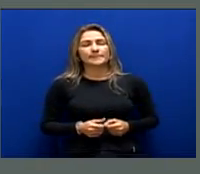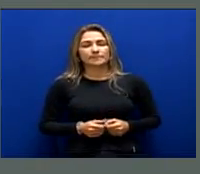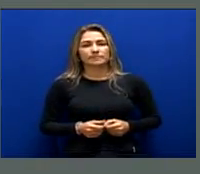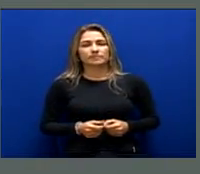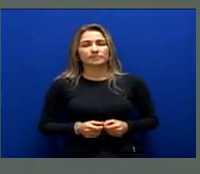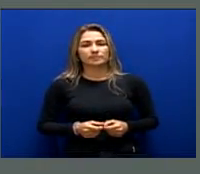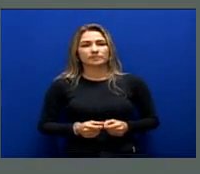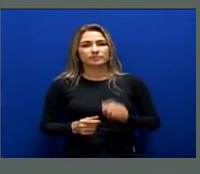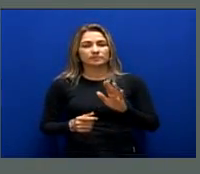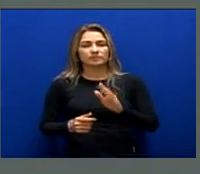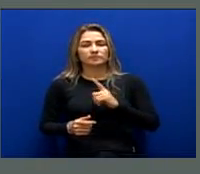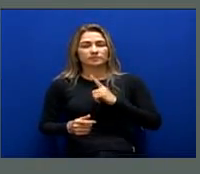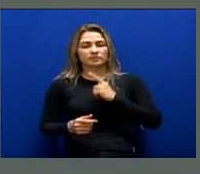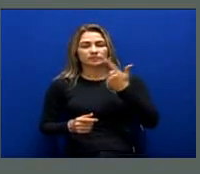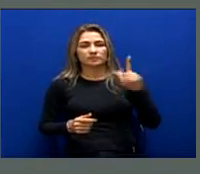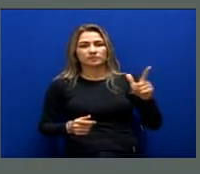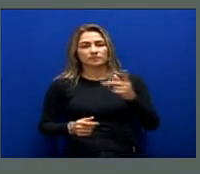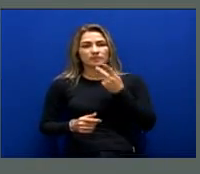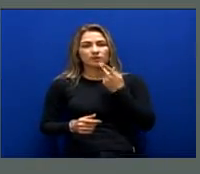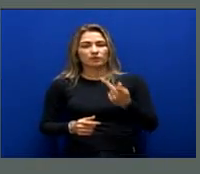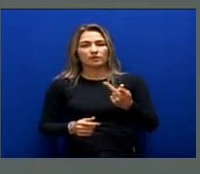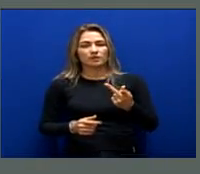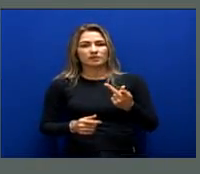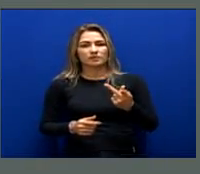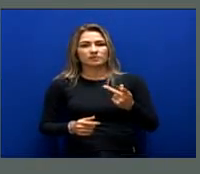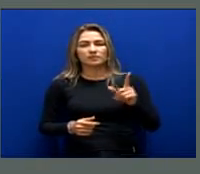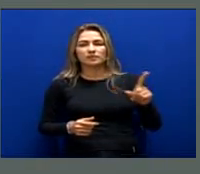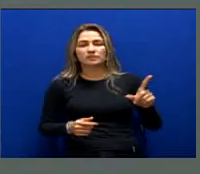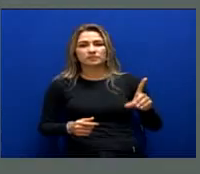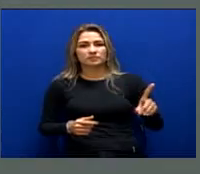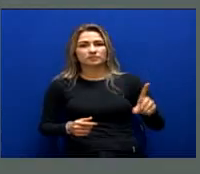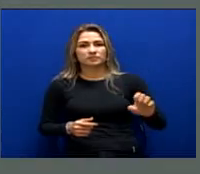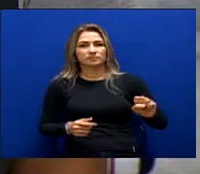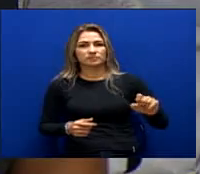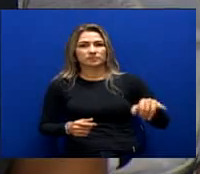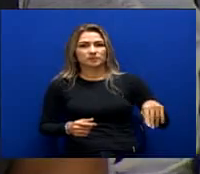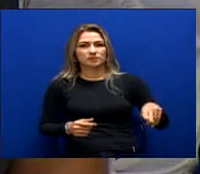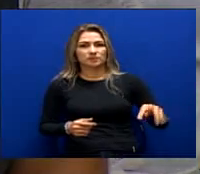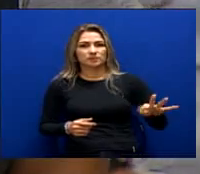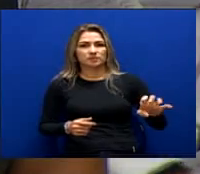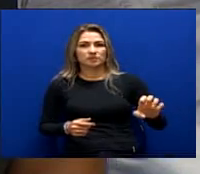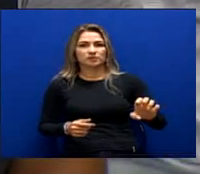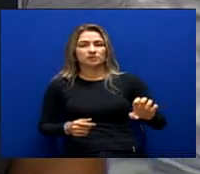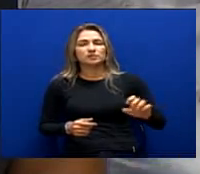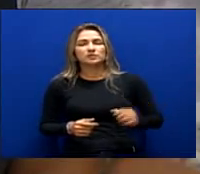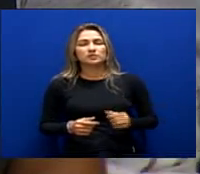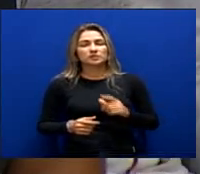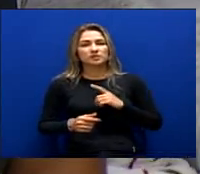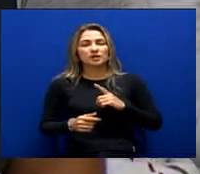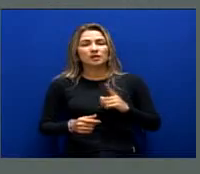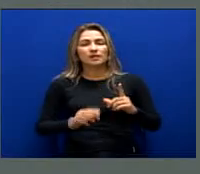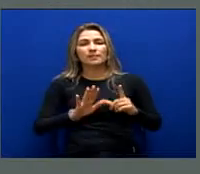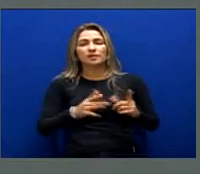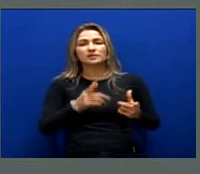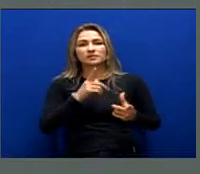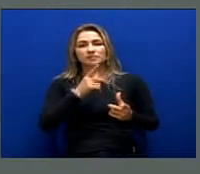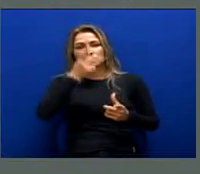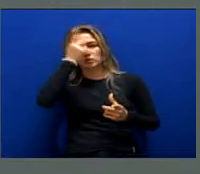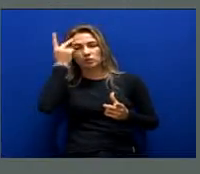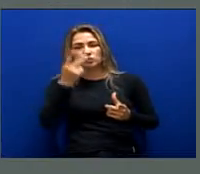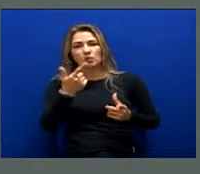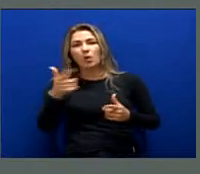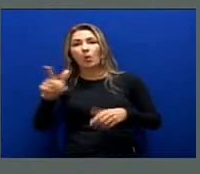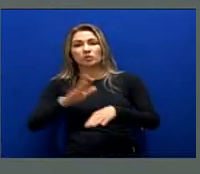uma questão que se fala muito na dise tido o paciente do desinteligente não tem só os pacientes já desisti a gente tem todos os sorocabanos que